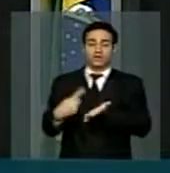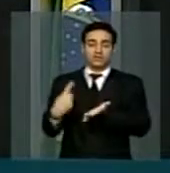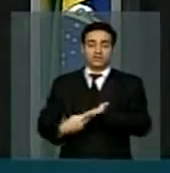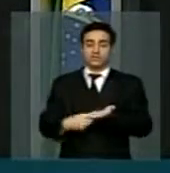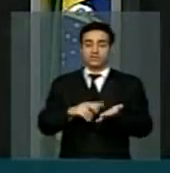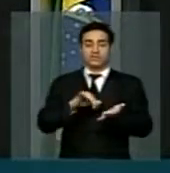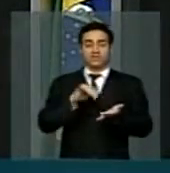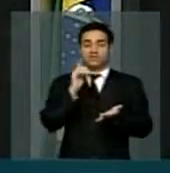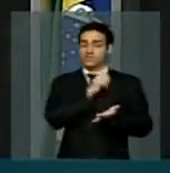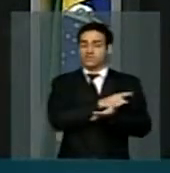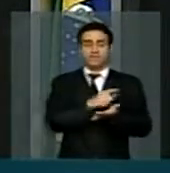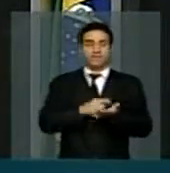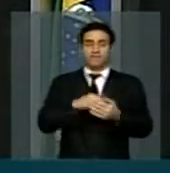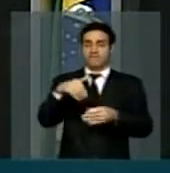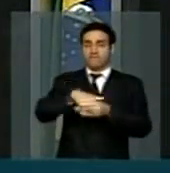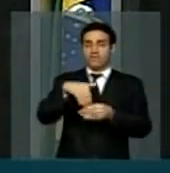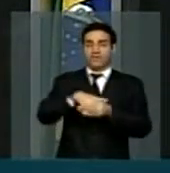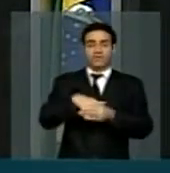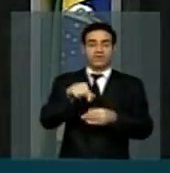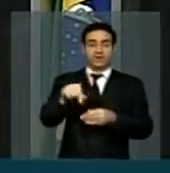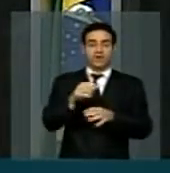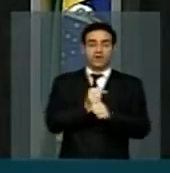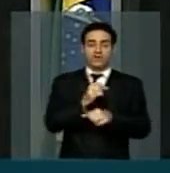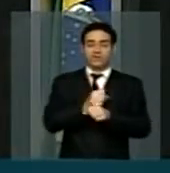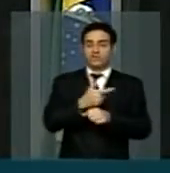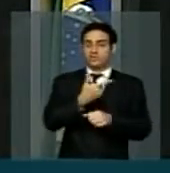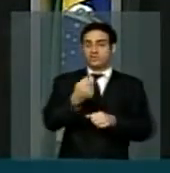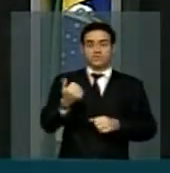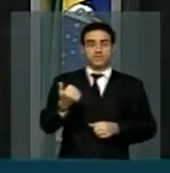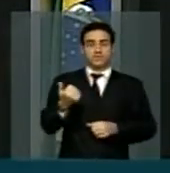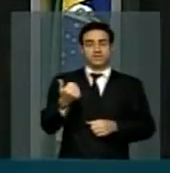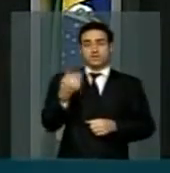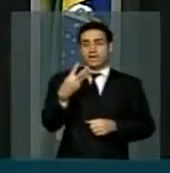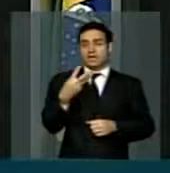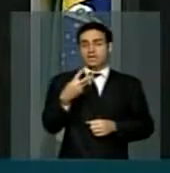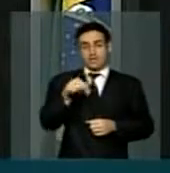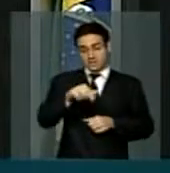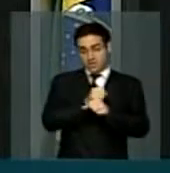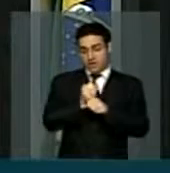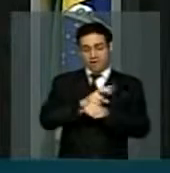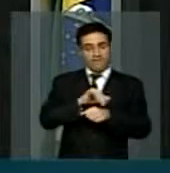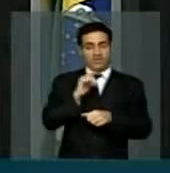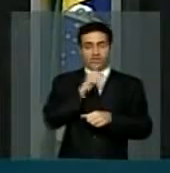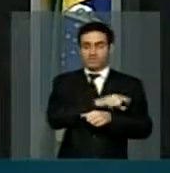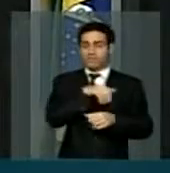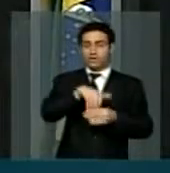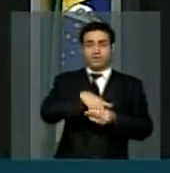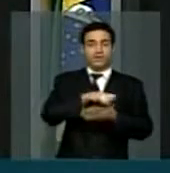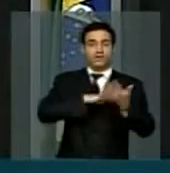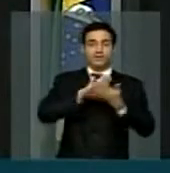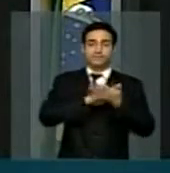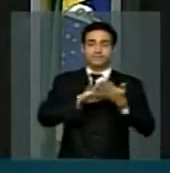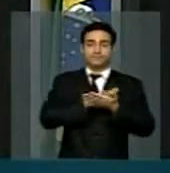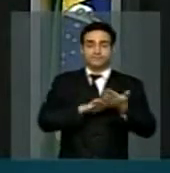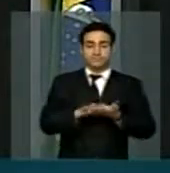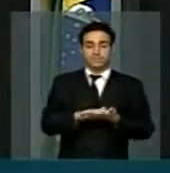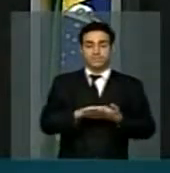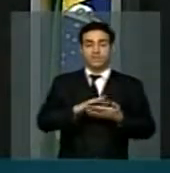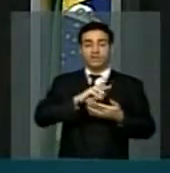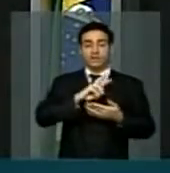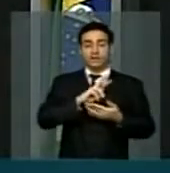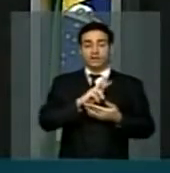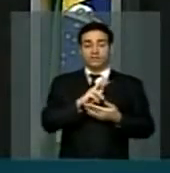se votará o orçamento do ano de 2013 neste ano. Será uma